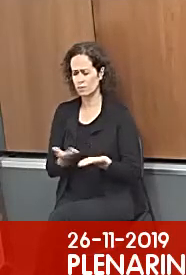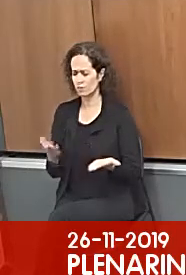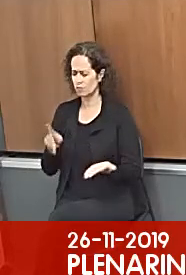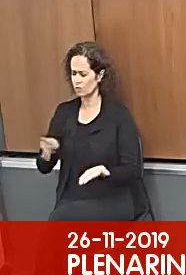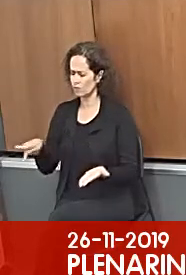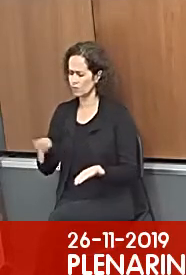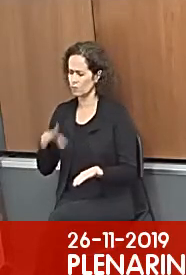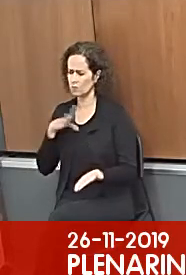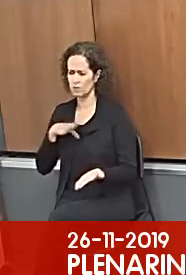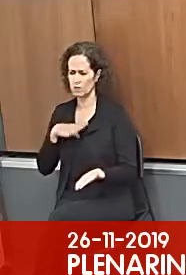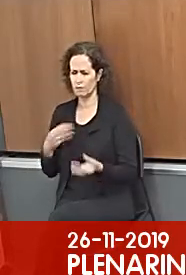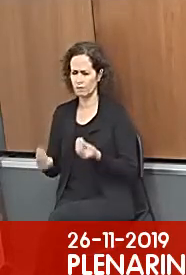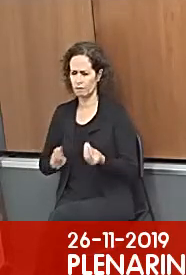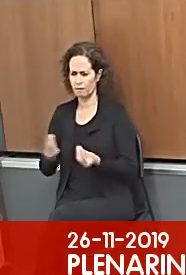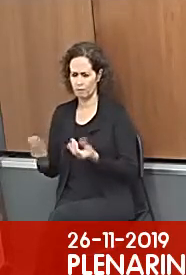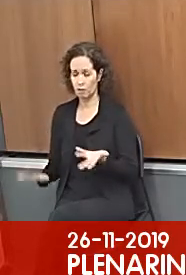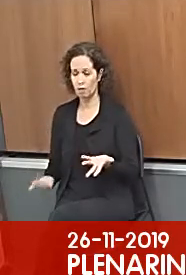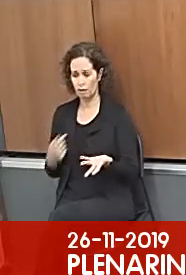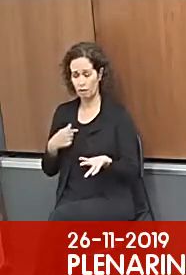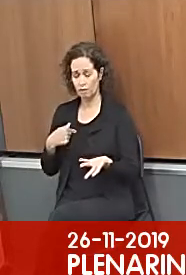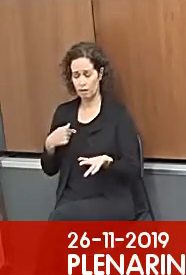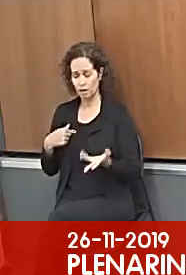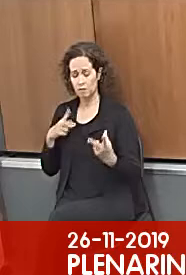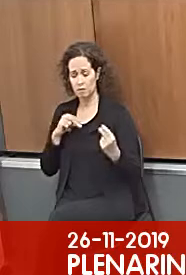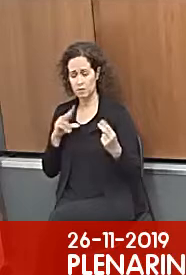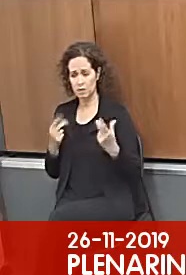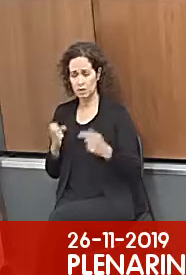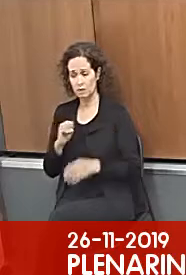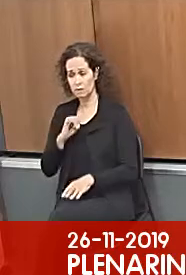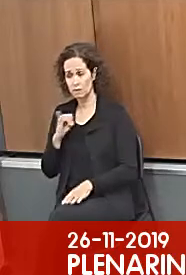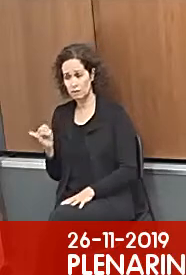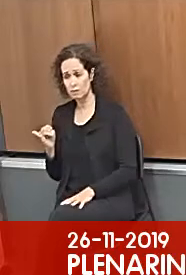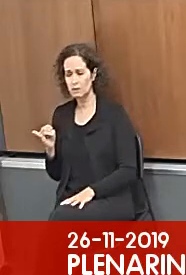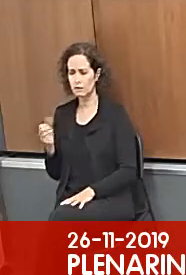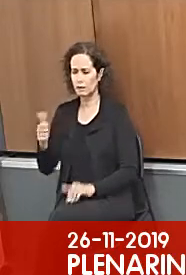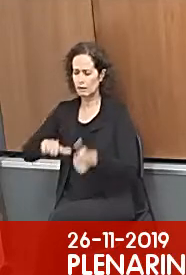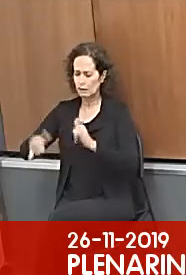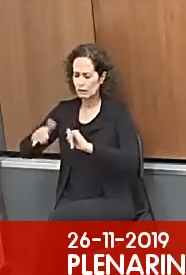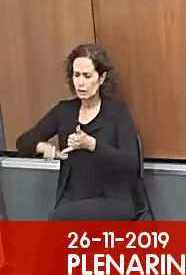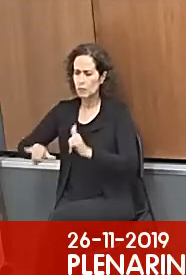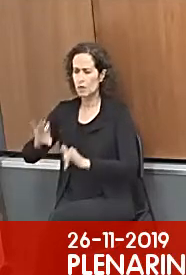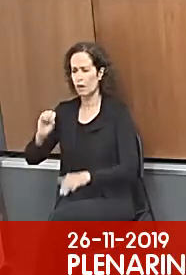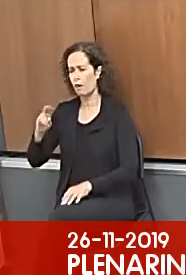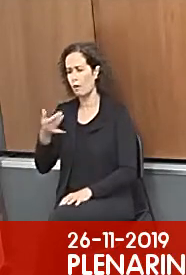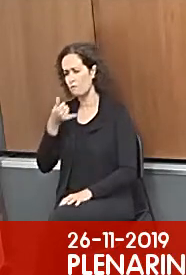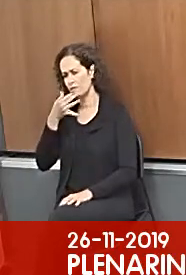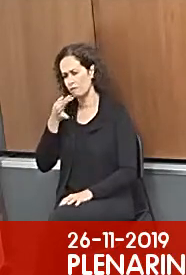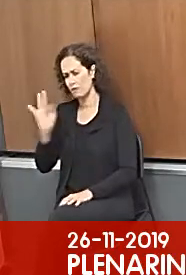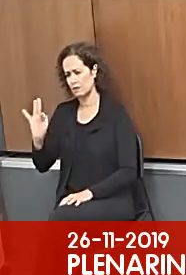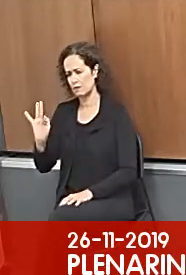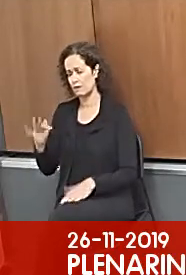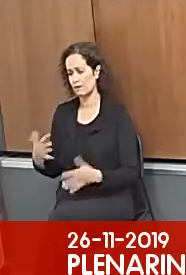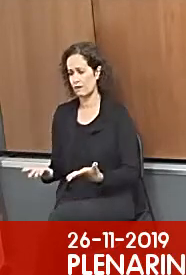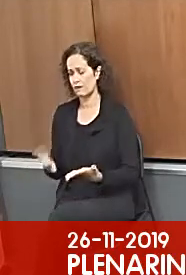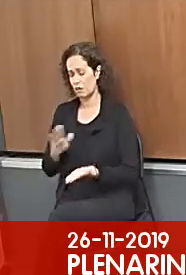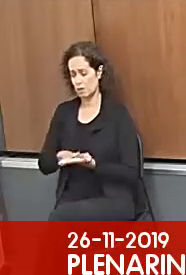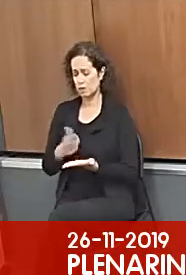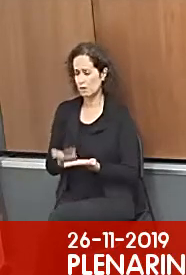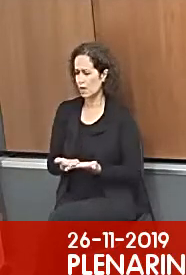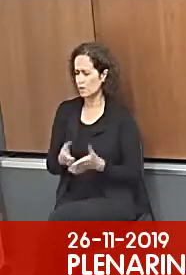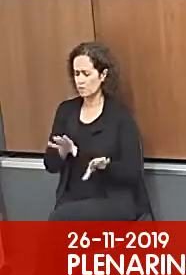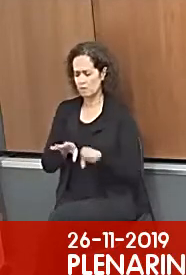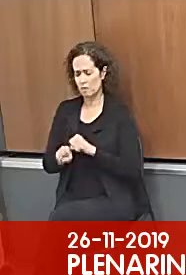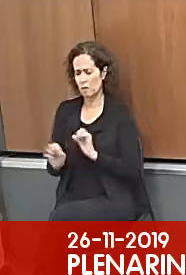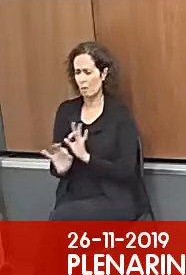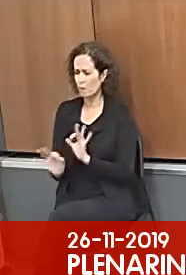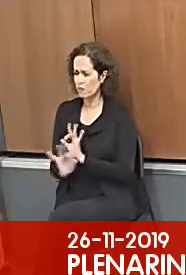português? Eu estava comentando com ele aqui agora, imagina quando é química ou física. O intérprete não é formado em química, em física,